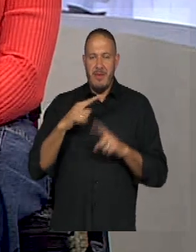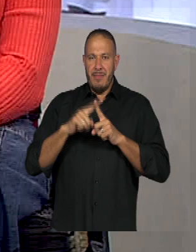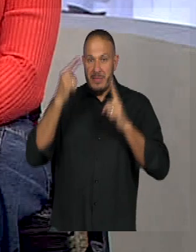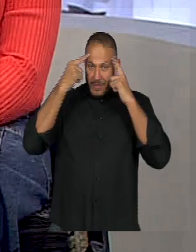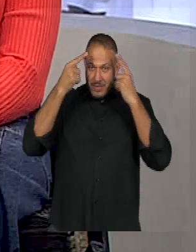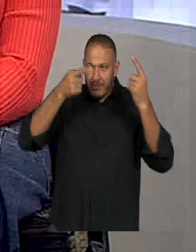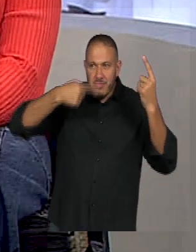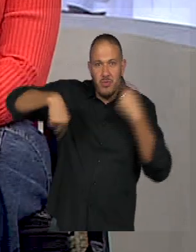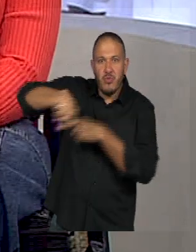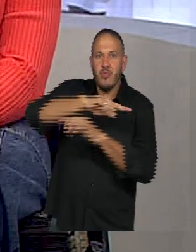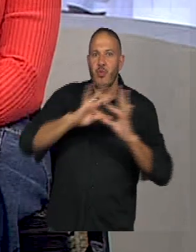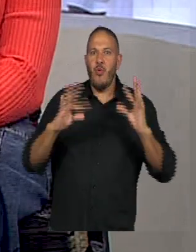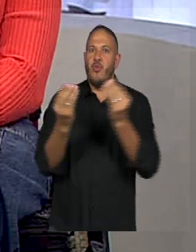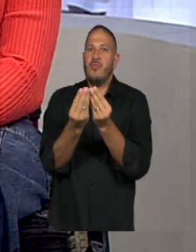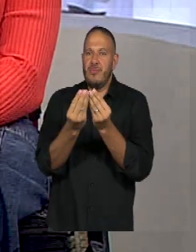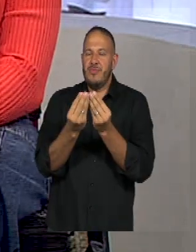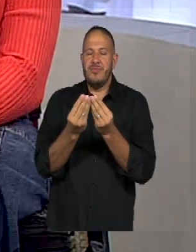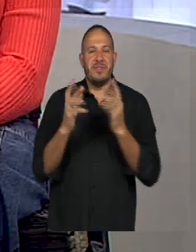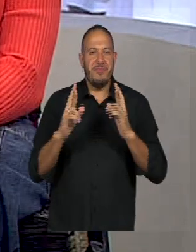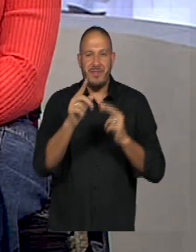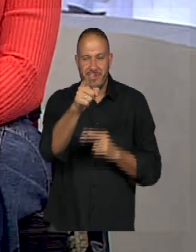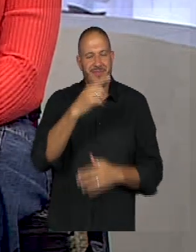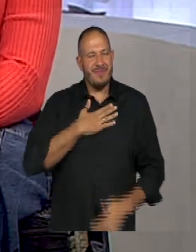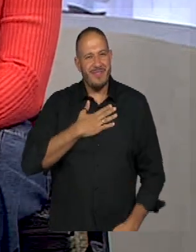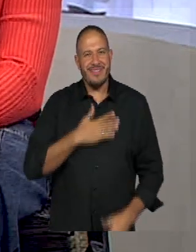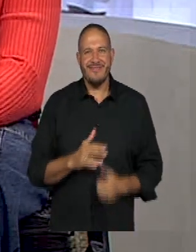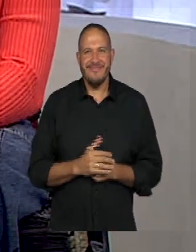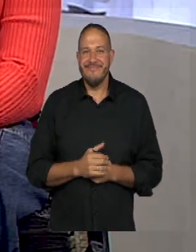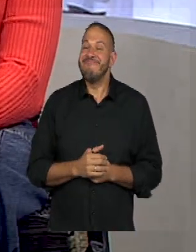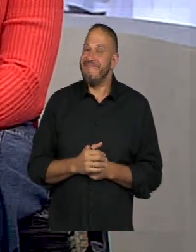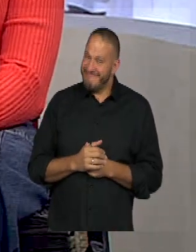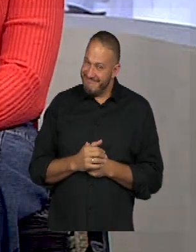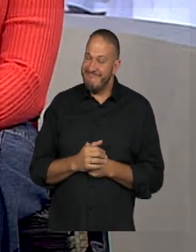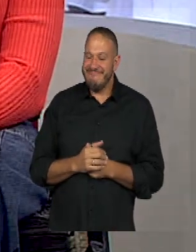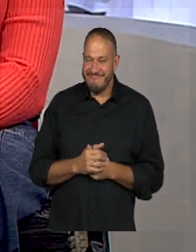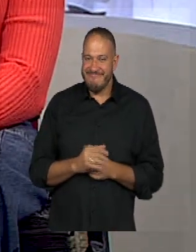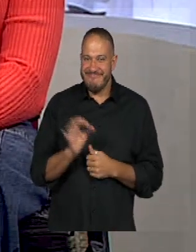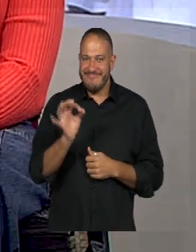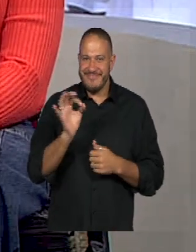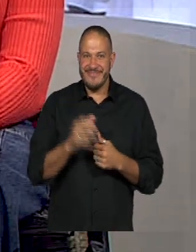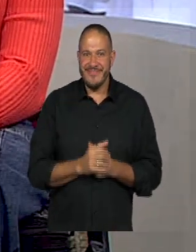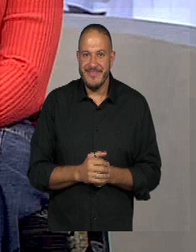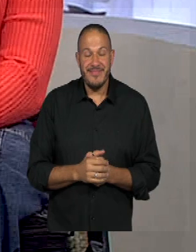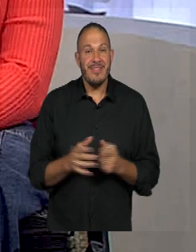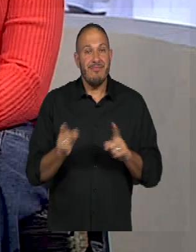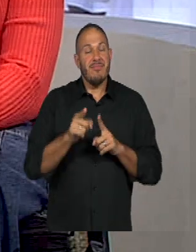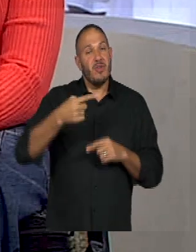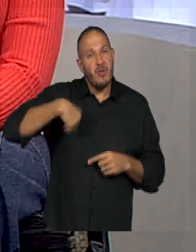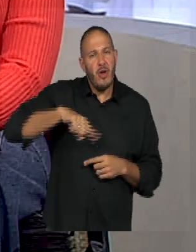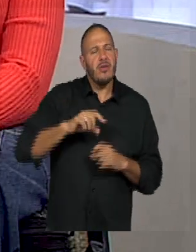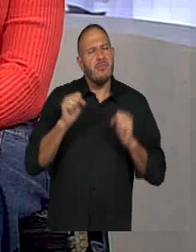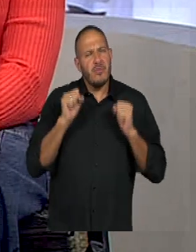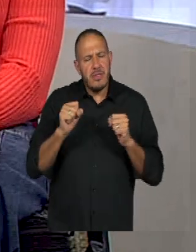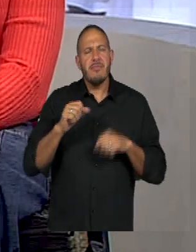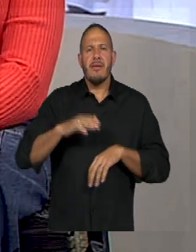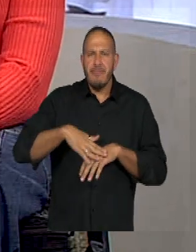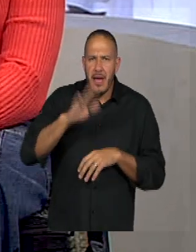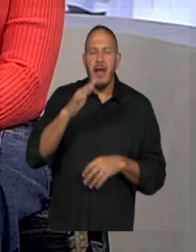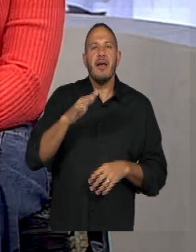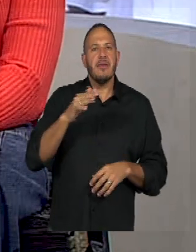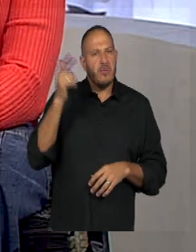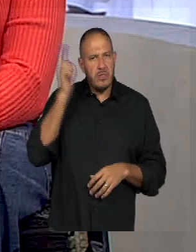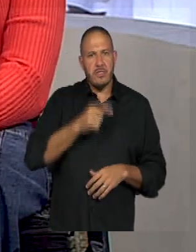si, mas pelo outro. Espero que tenham gostado. Exatamente, Roberto. E que nós possamos cada vez mais firmar